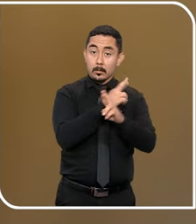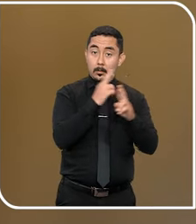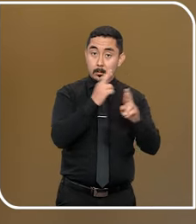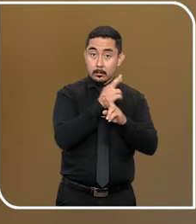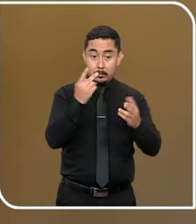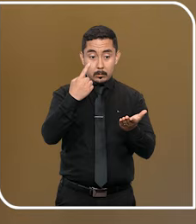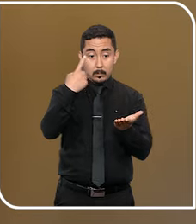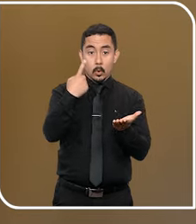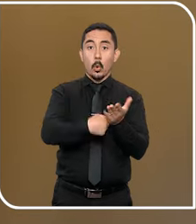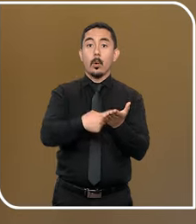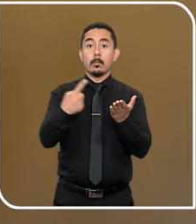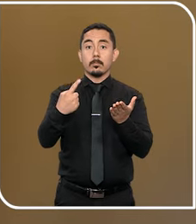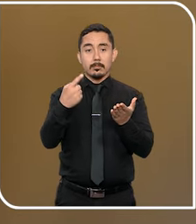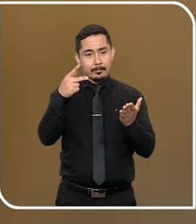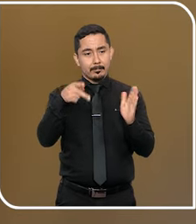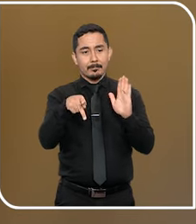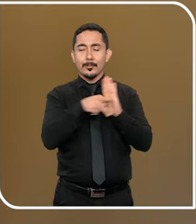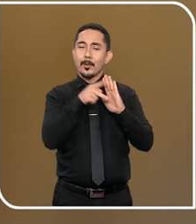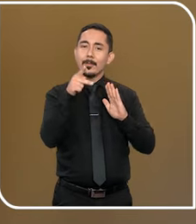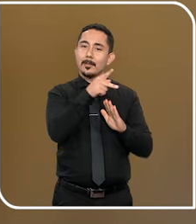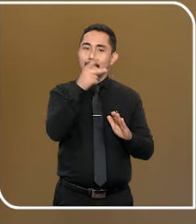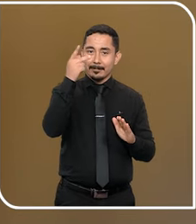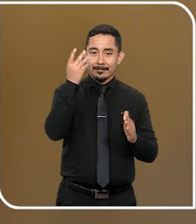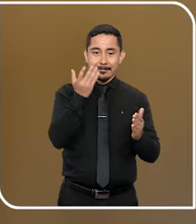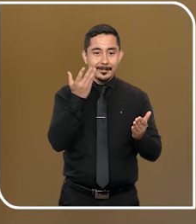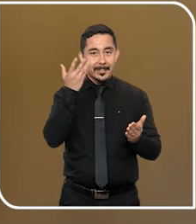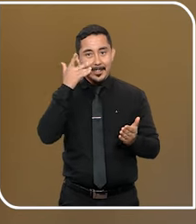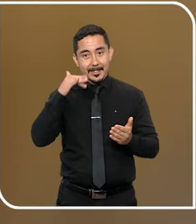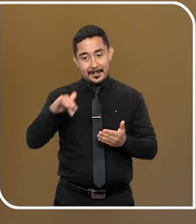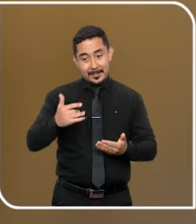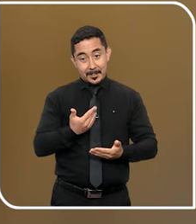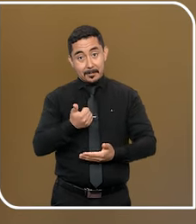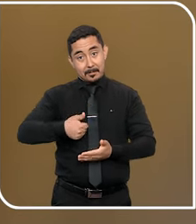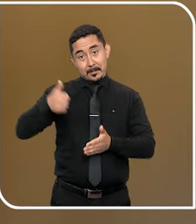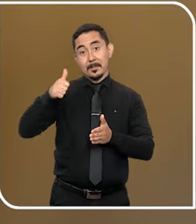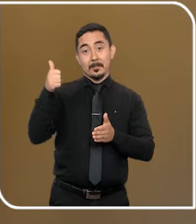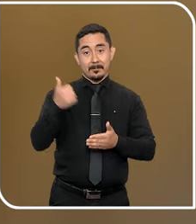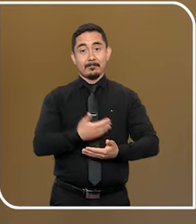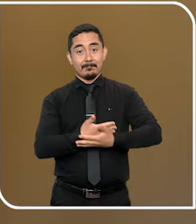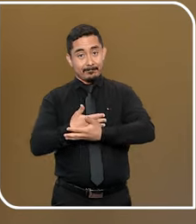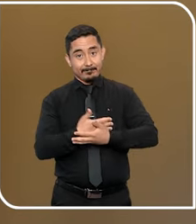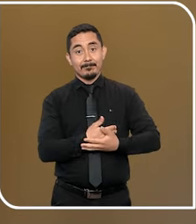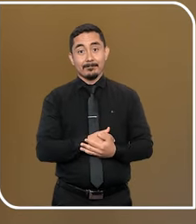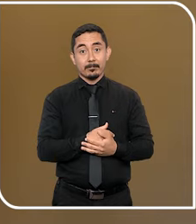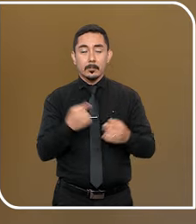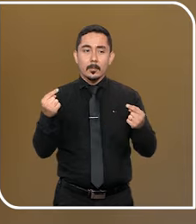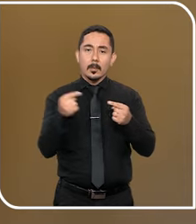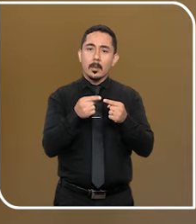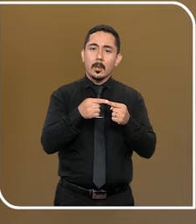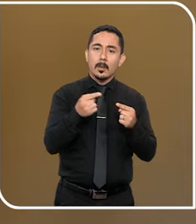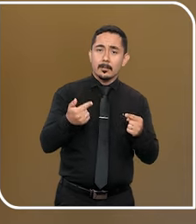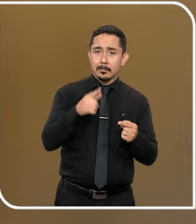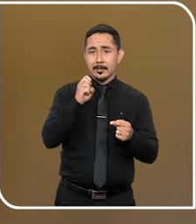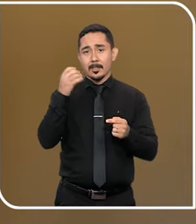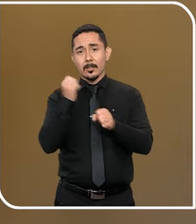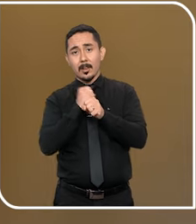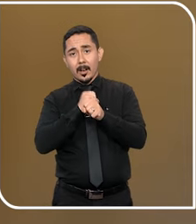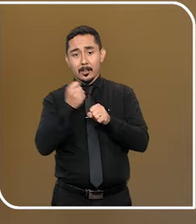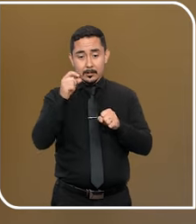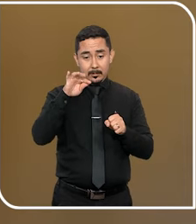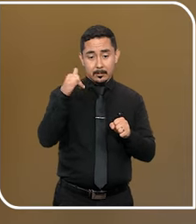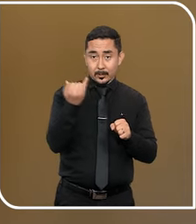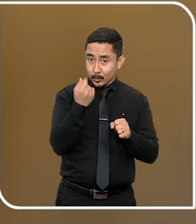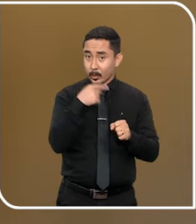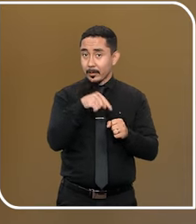diretrizes do pacto nacional para a primeira infância que completou recentemente 5 anos de existência do qual o STJ é